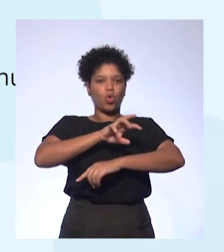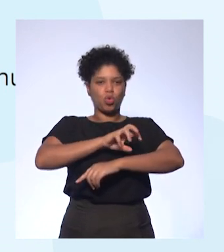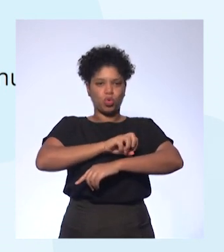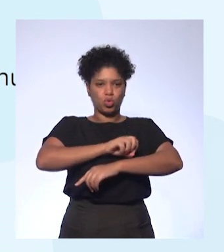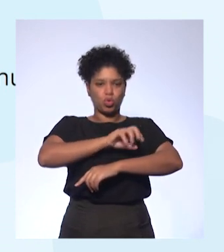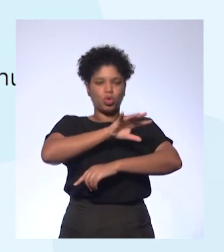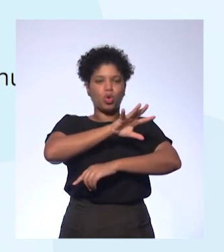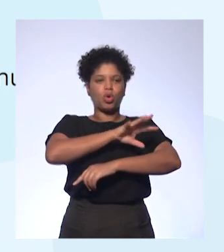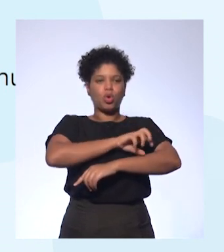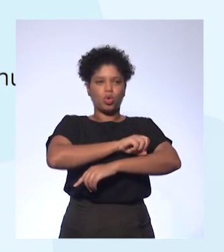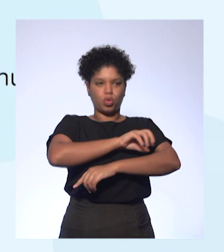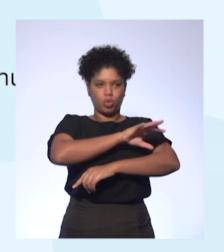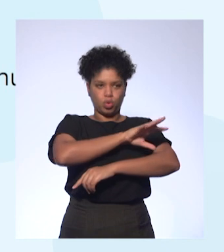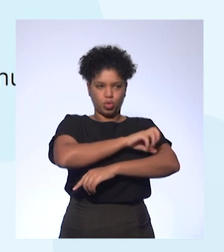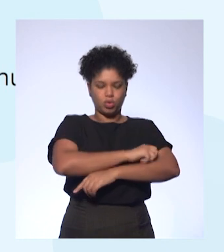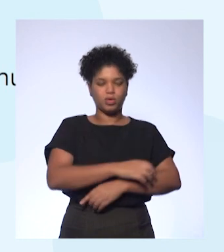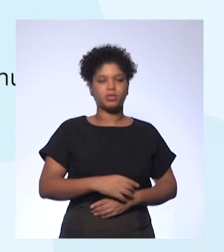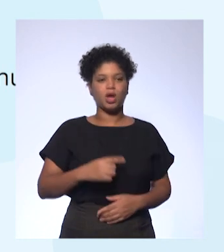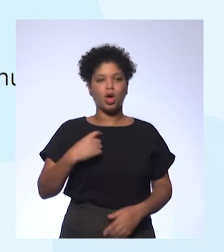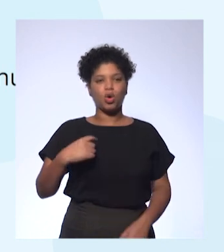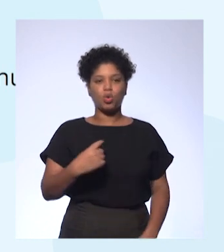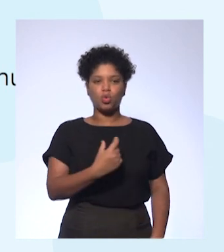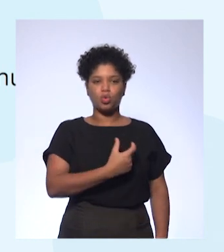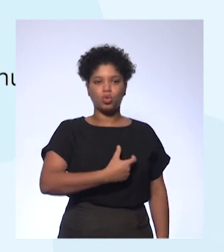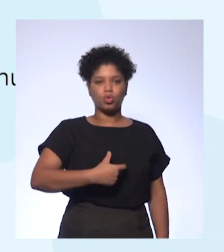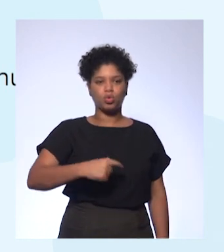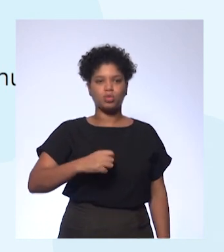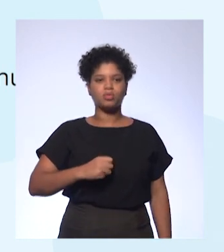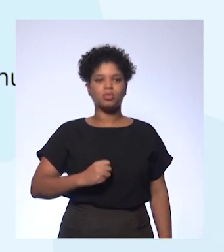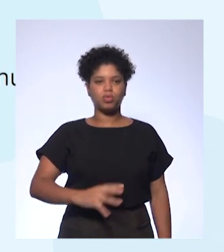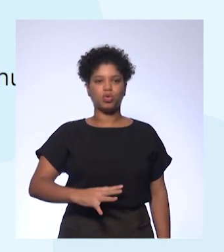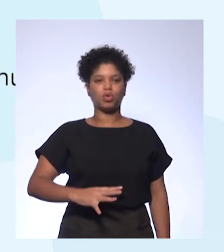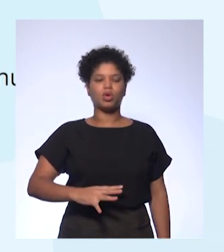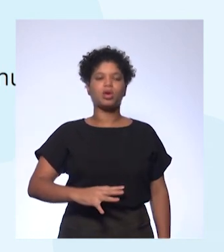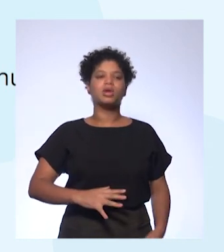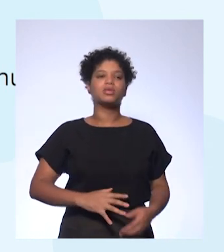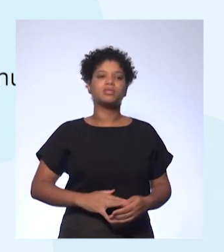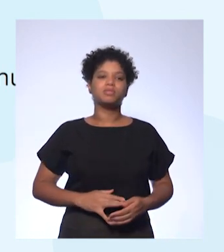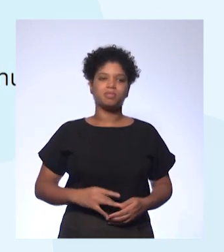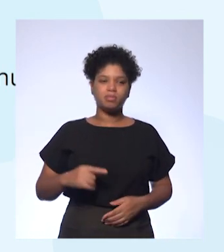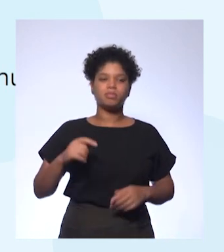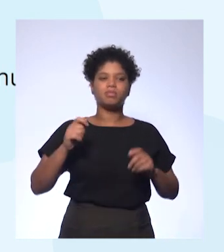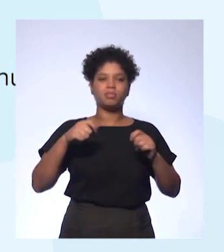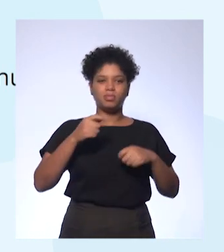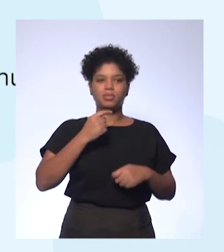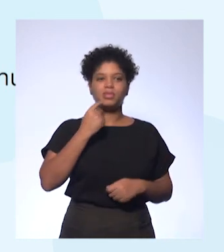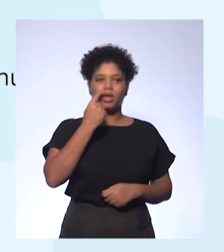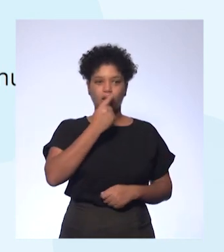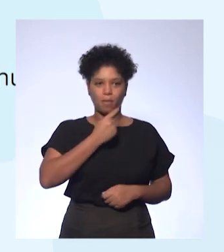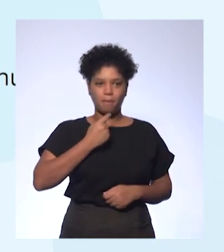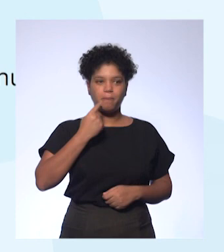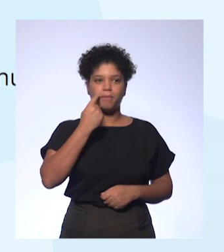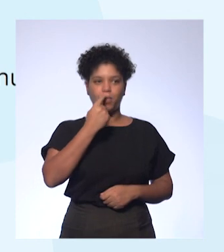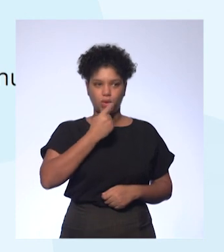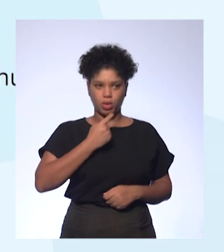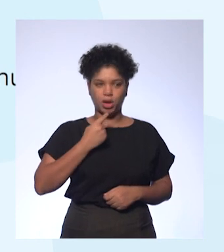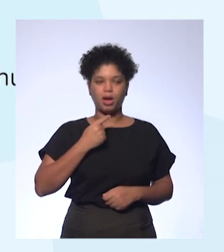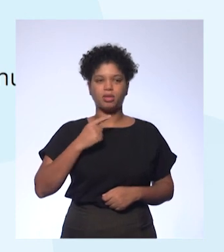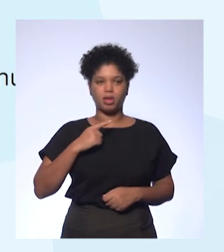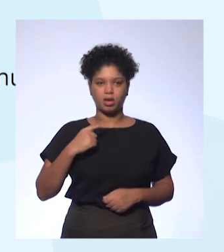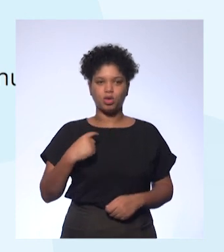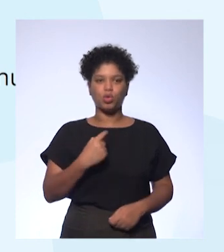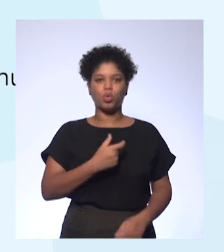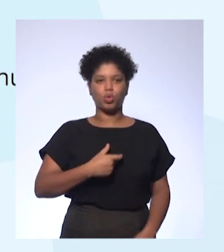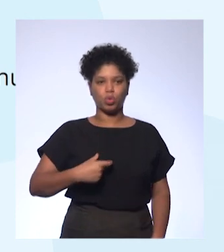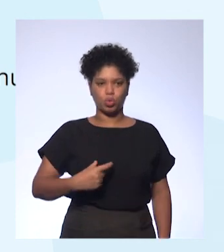excreção através do que a gente chama de metanefrídeos, né? Então, ainda você não tem rins, mas já é mais elaborado.